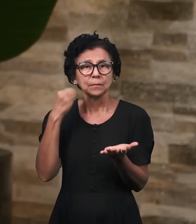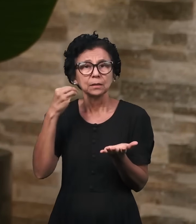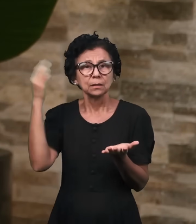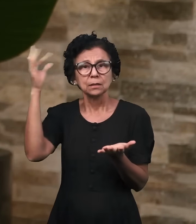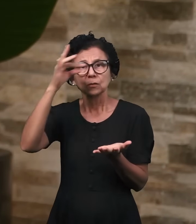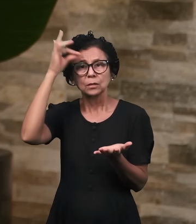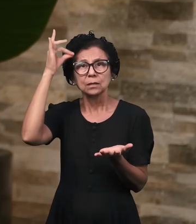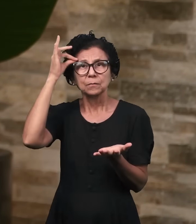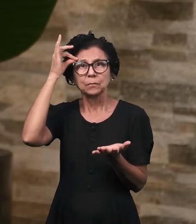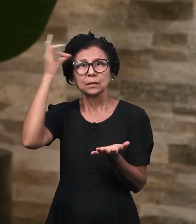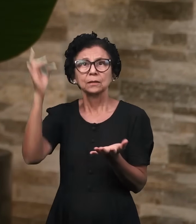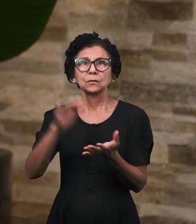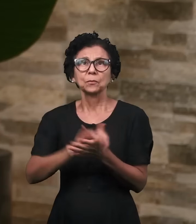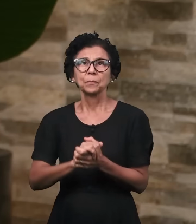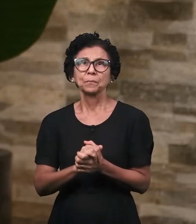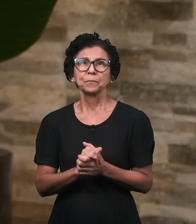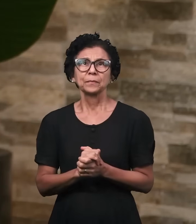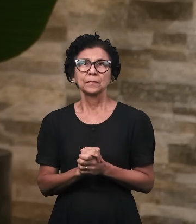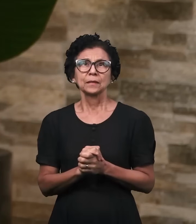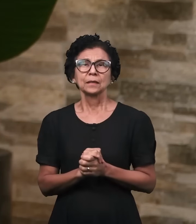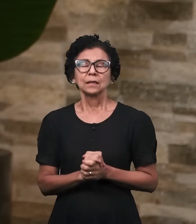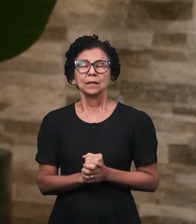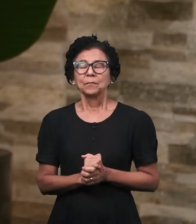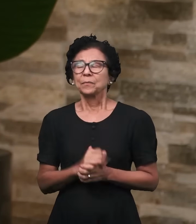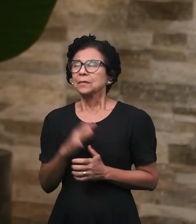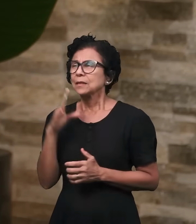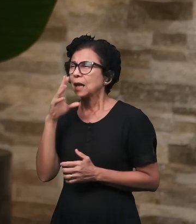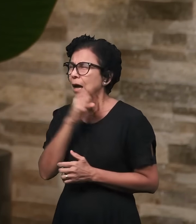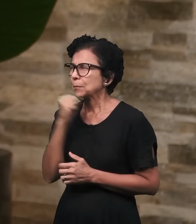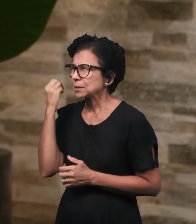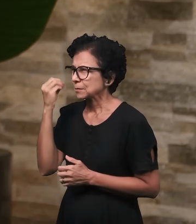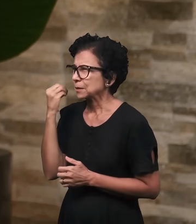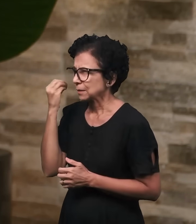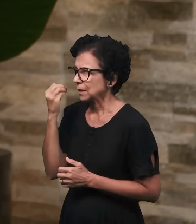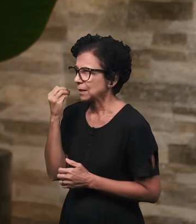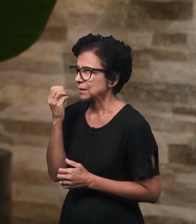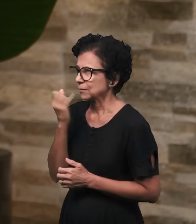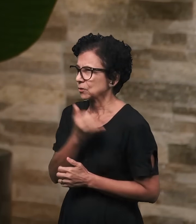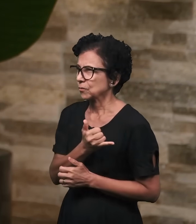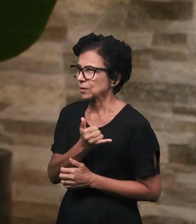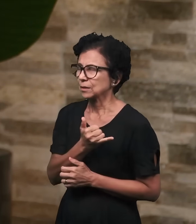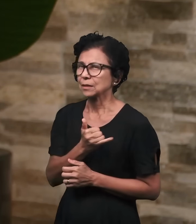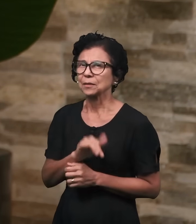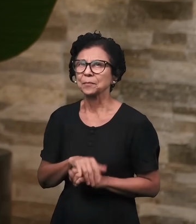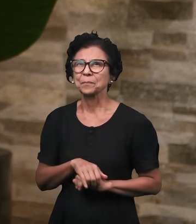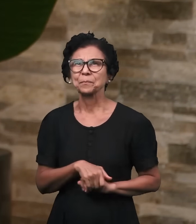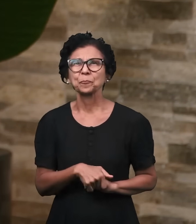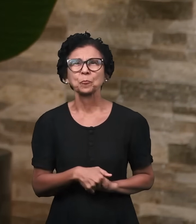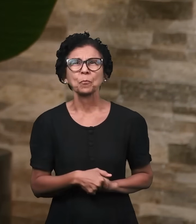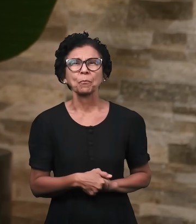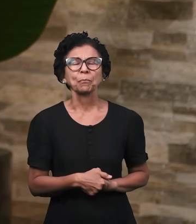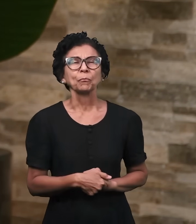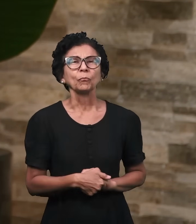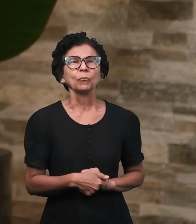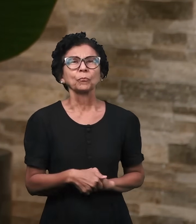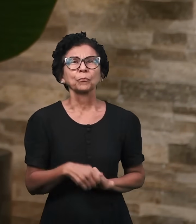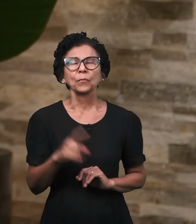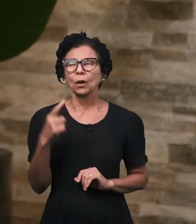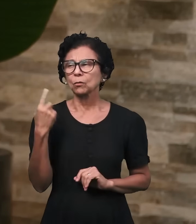à fonte das águas. Se o senhor me permite uma rapidíssima experiência, o senhor fazia referência, e nós conversávamos há pouco, sobre o